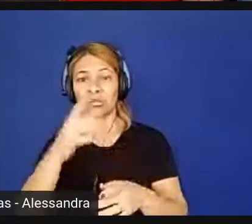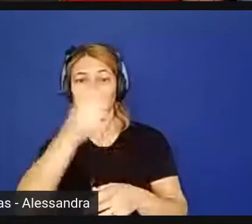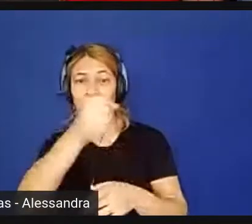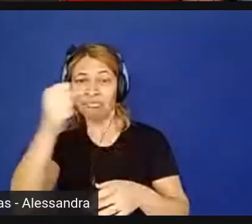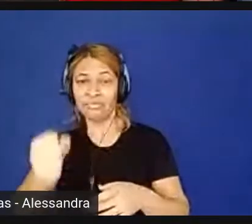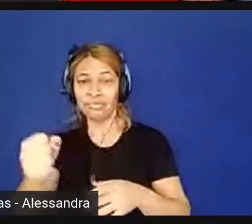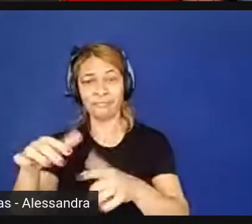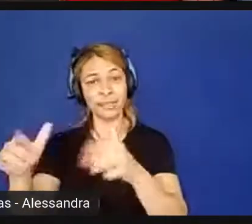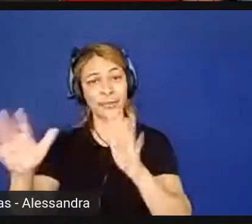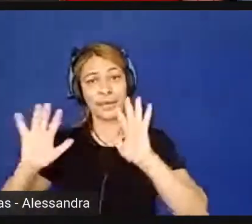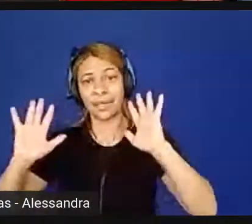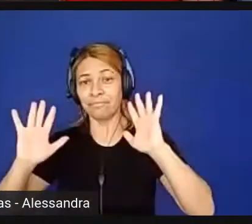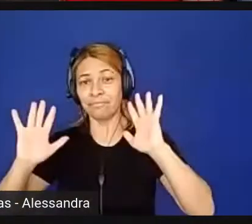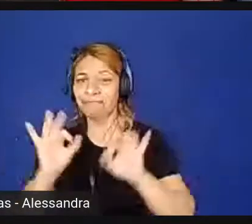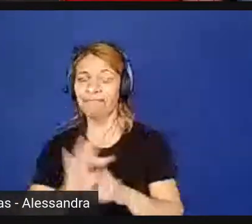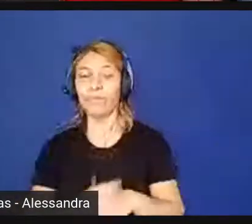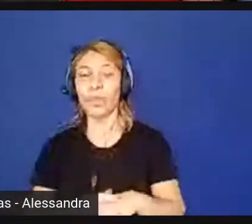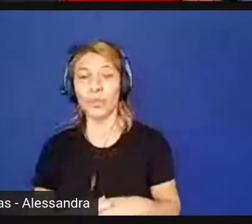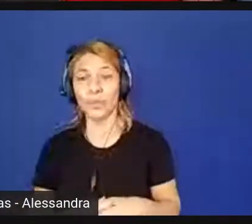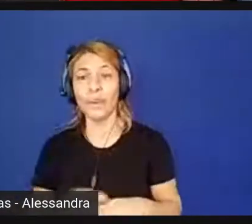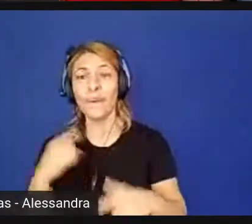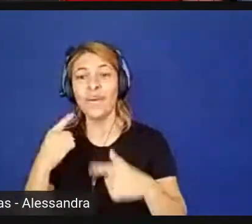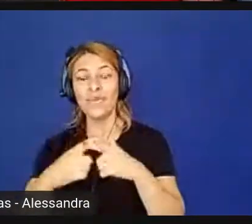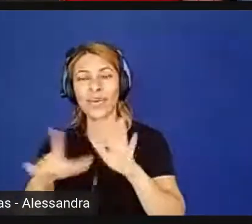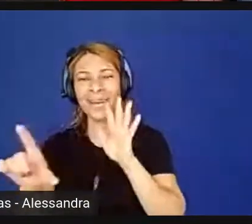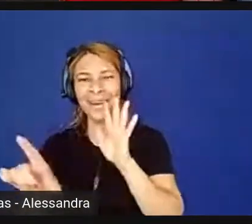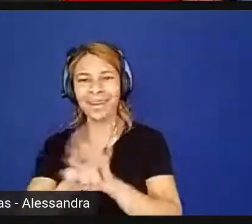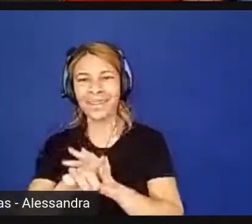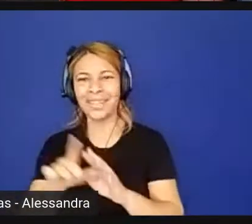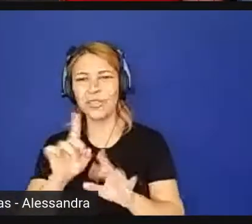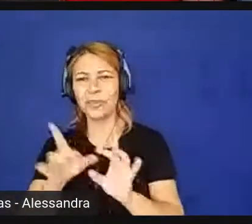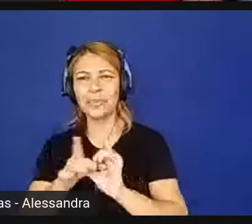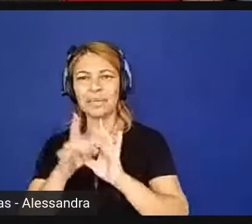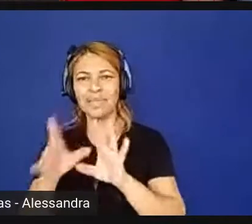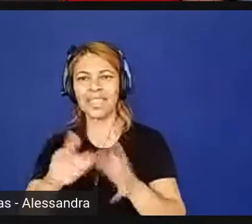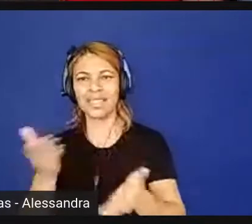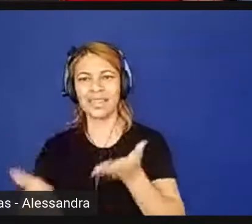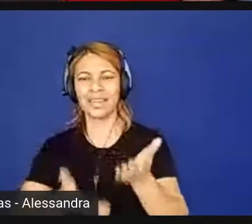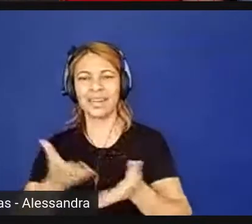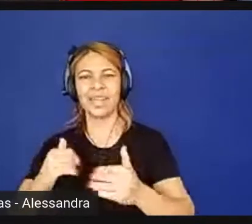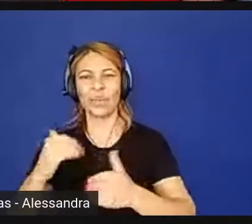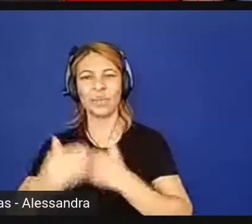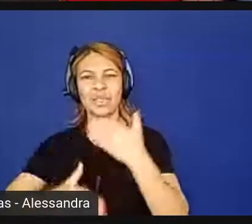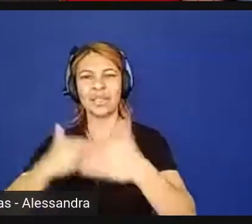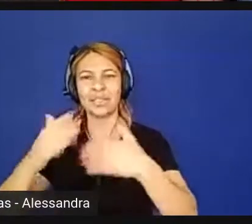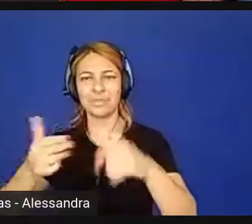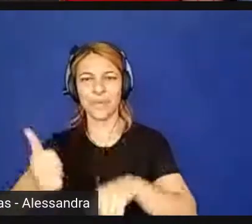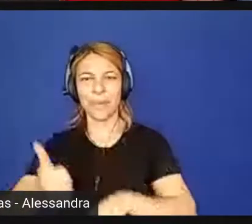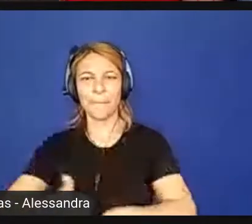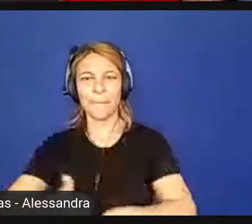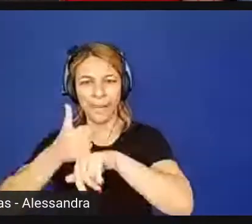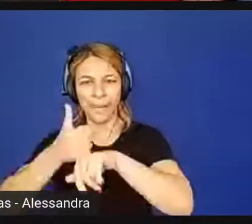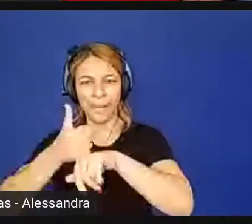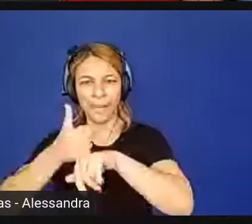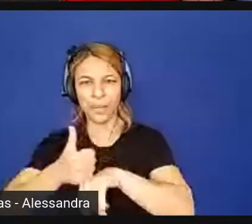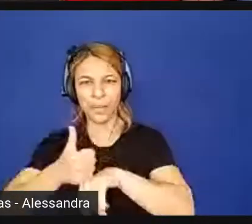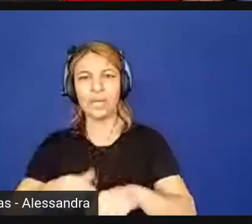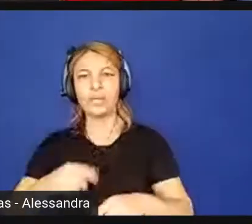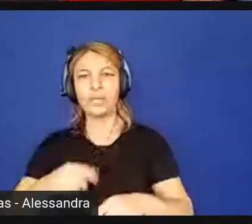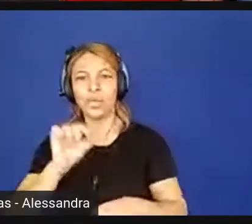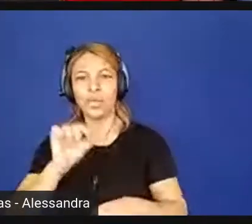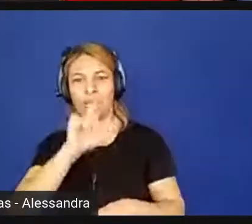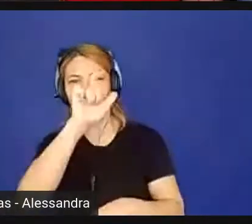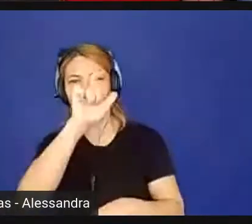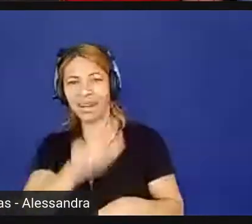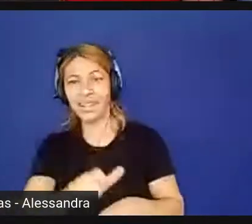pronto. Porque a lei não me permite tratar esse cara que tem um desempenho melhor de uma maneira melhor do que o cara que